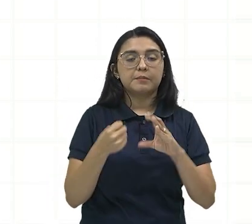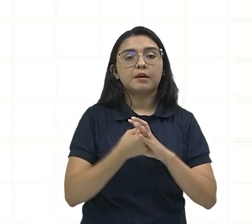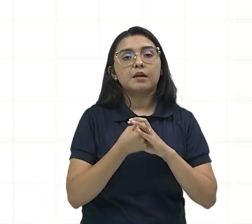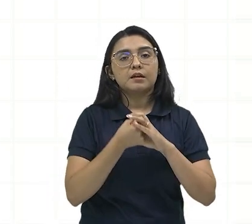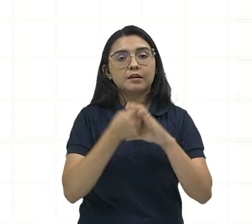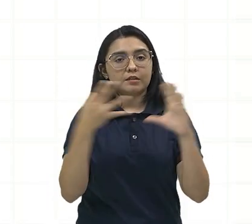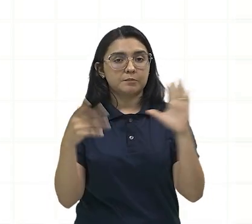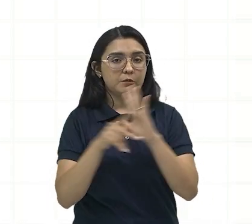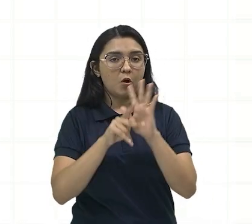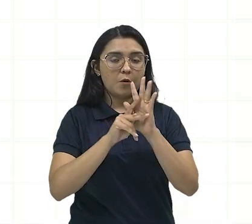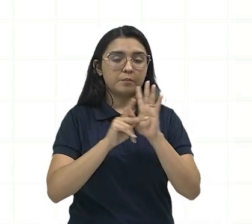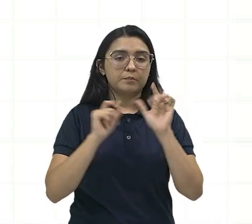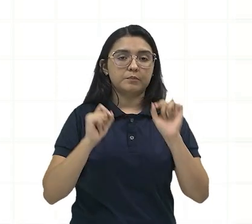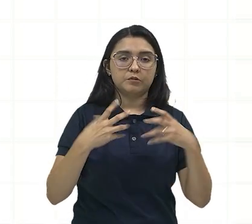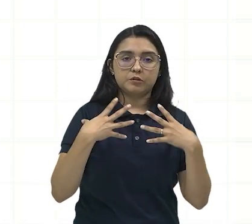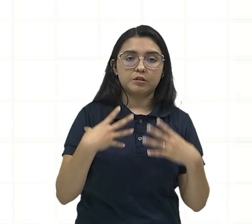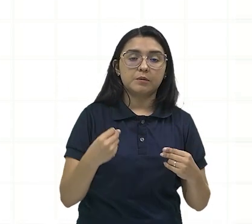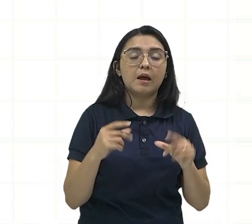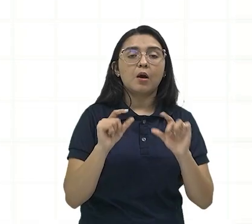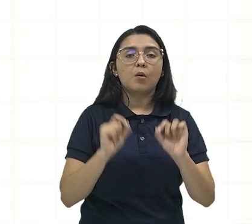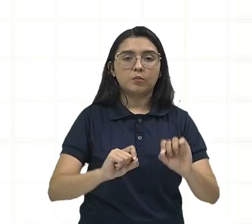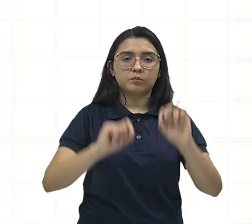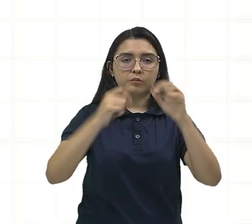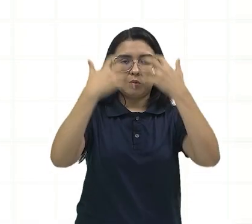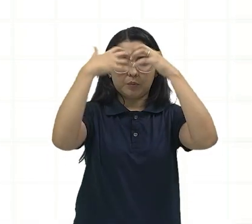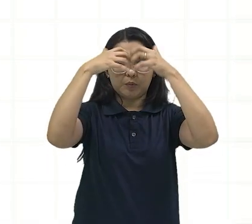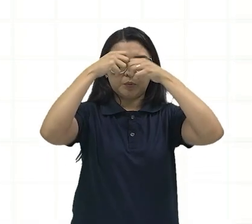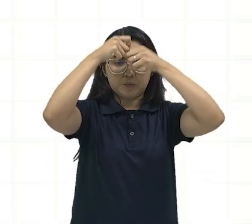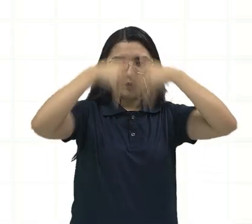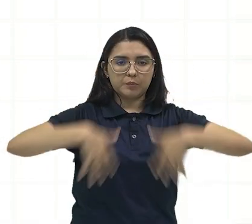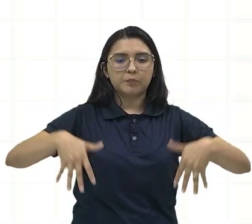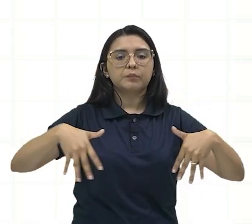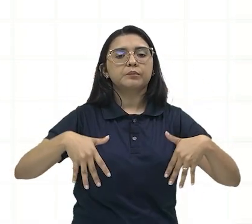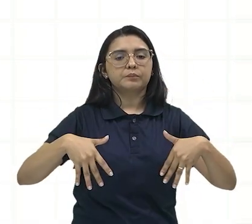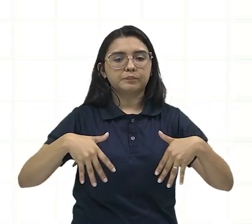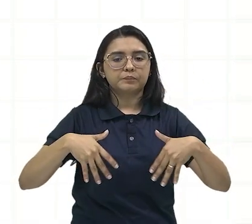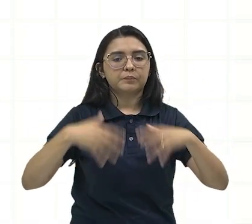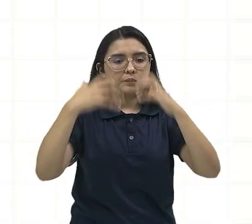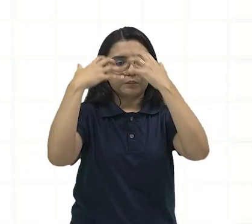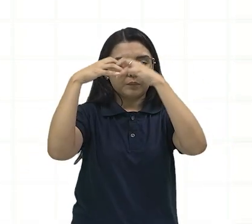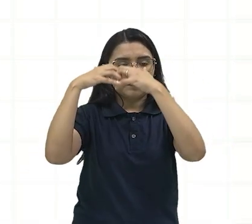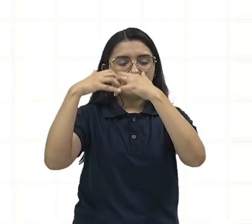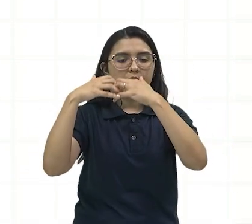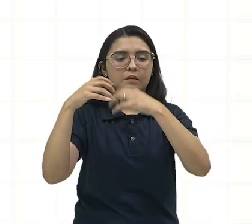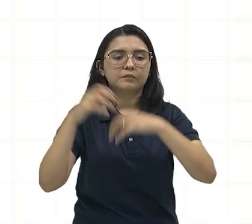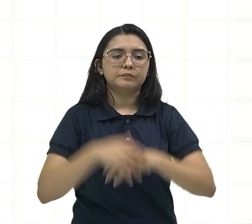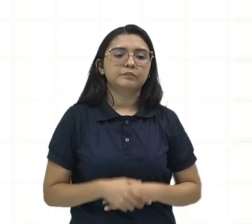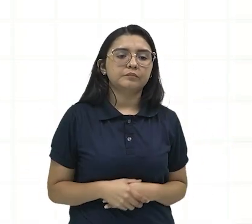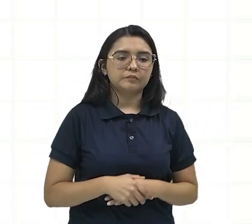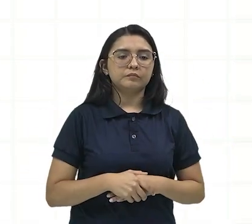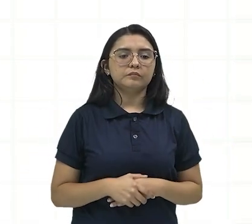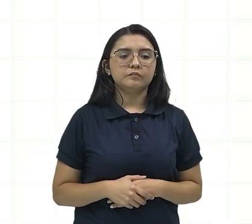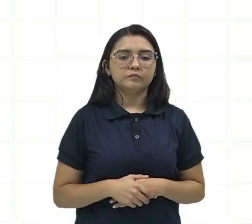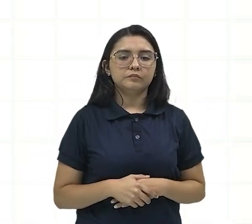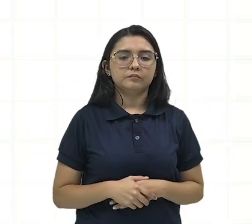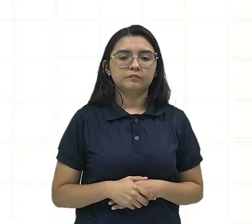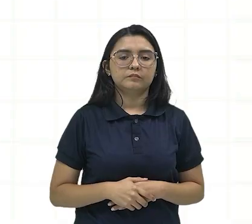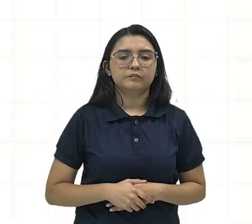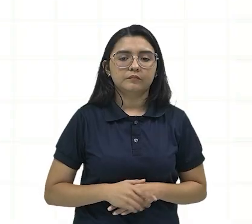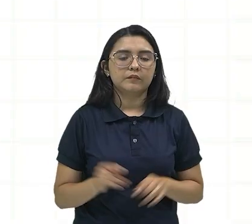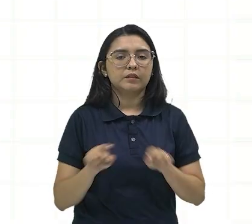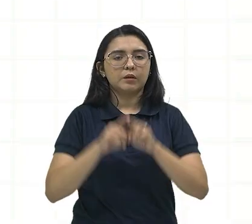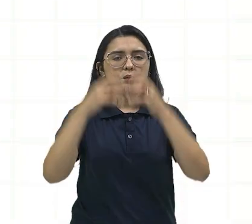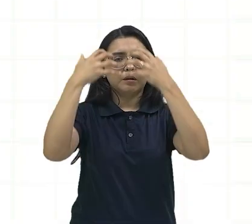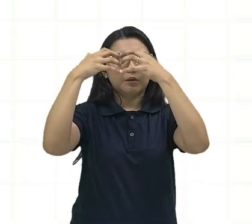característico dos mamíferos é o sistema nervoso bem desenvolvido, com encéfalo, né? E aí dentro do encéfalo nós temos